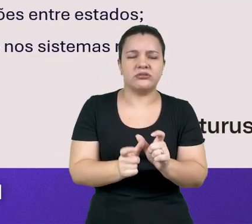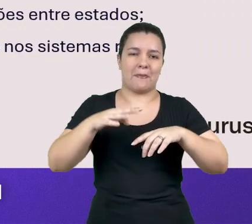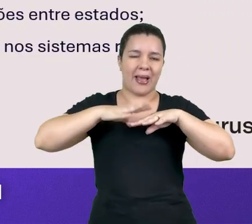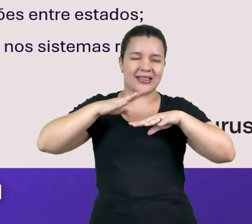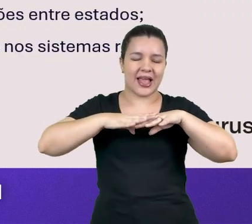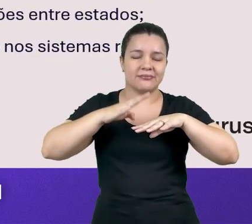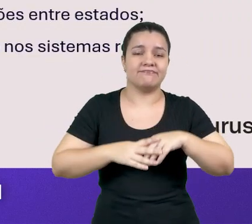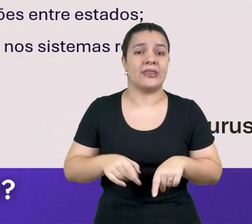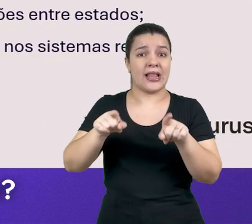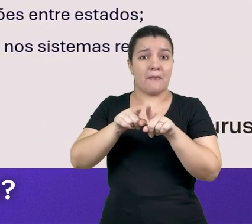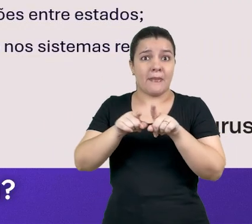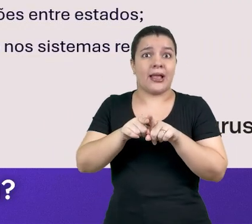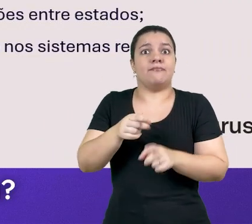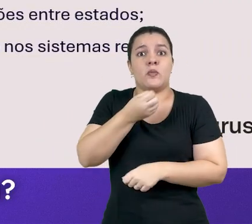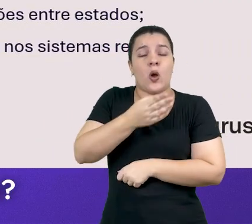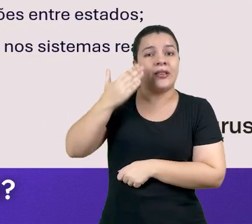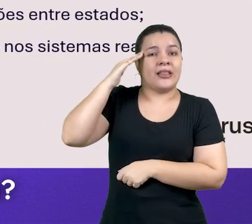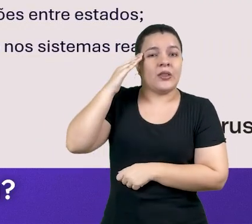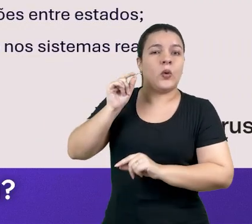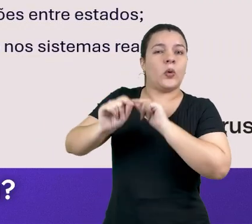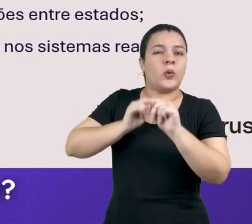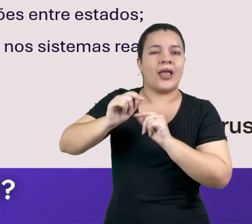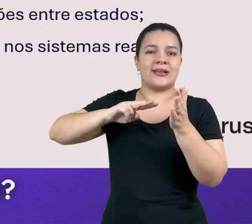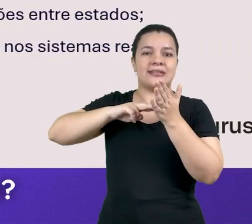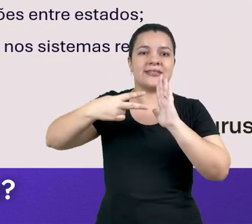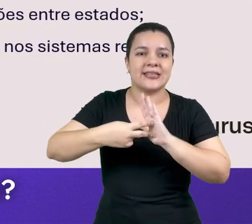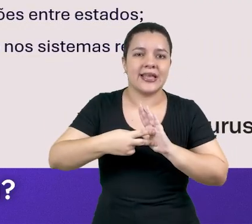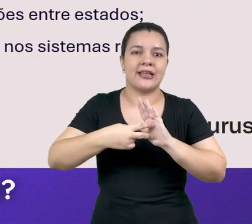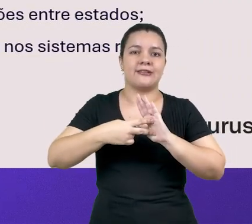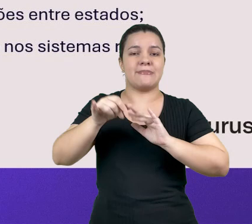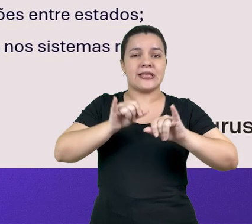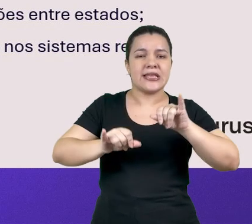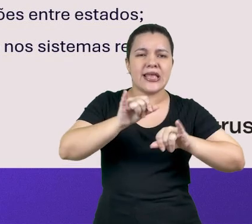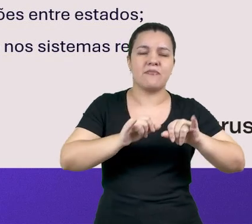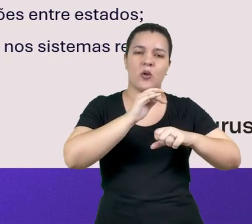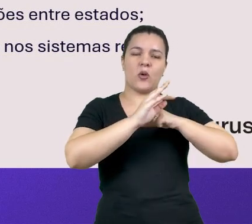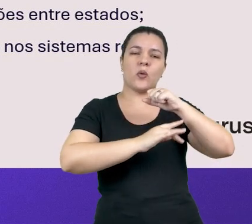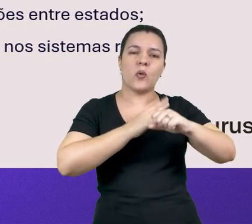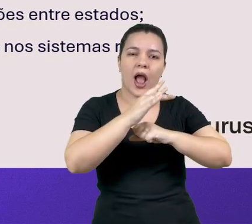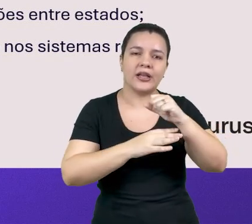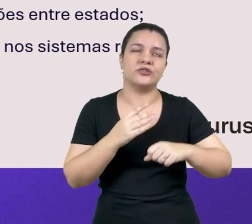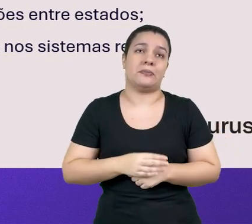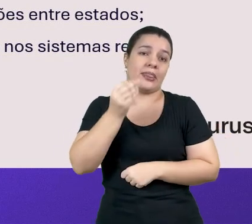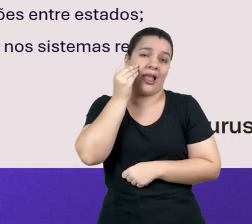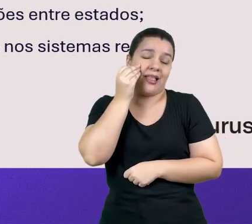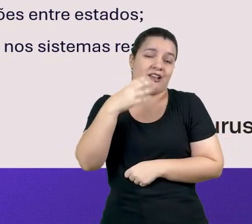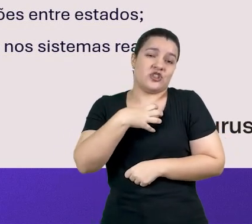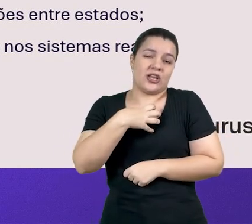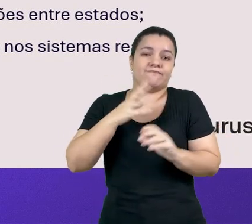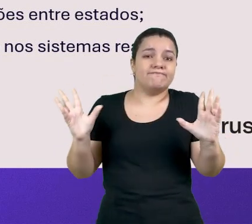Uma outra coisa que precisa ser entendida é o que é química quântica. Bom, também de uma forma bem